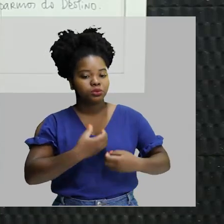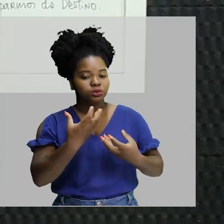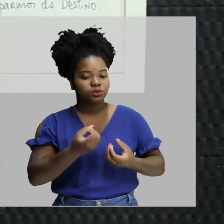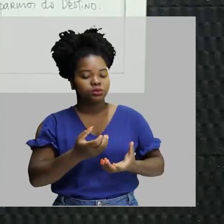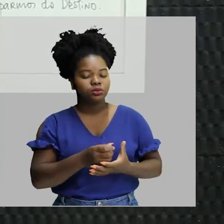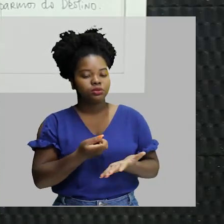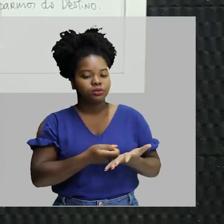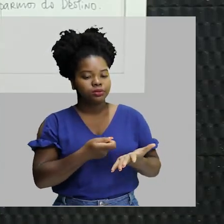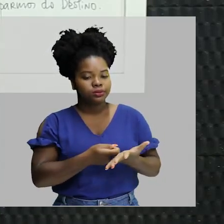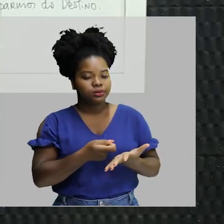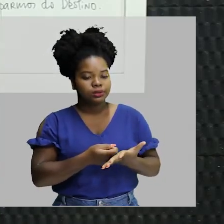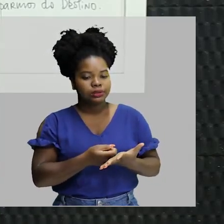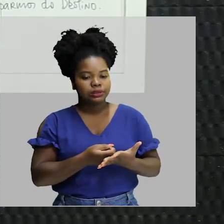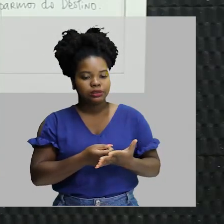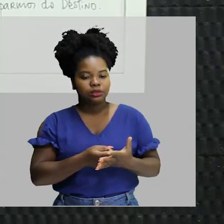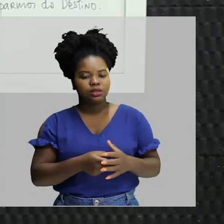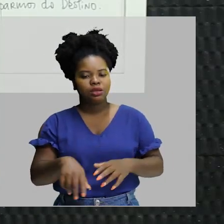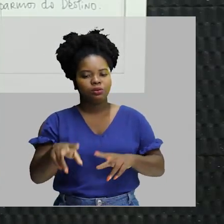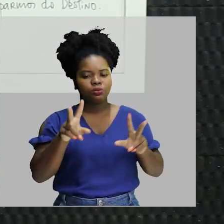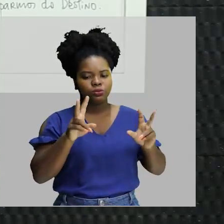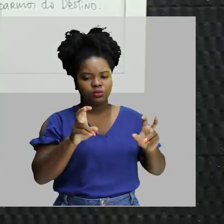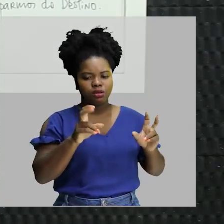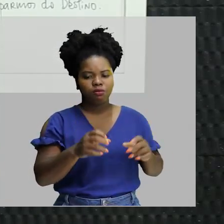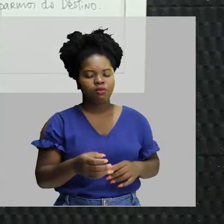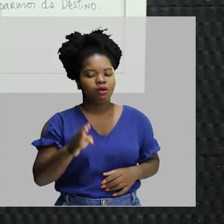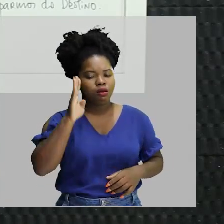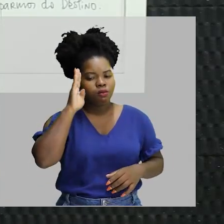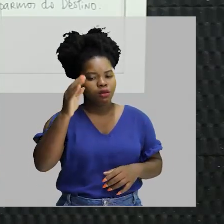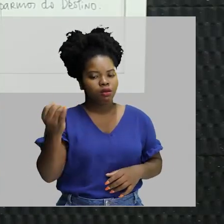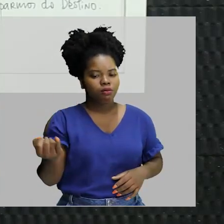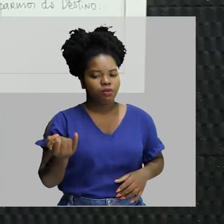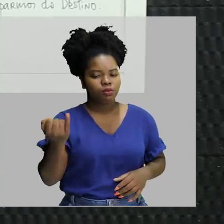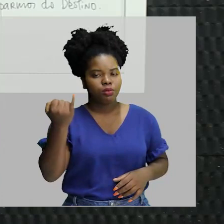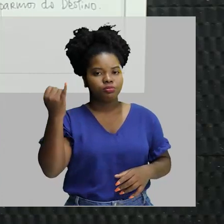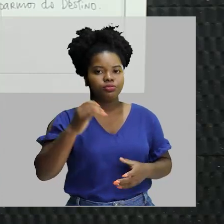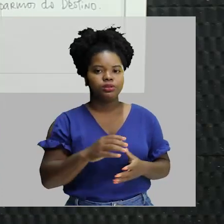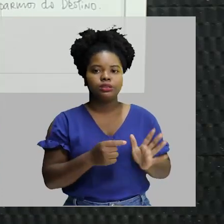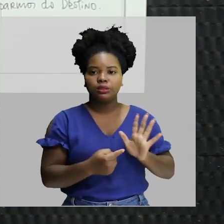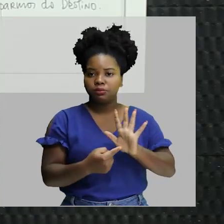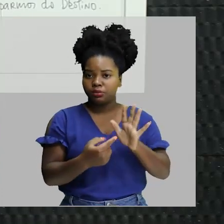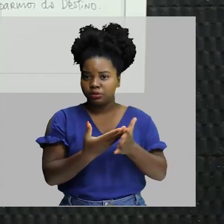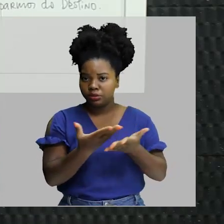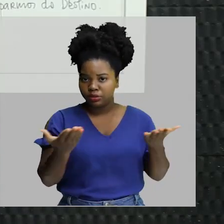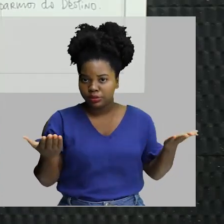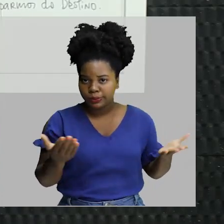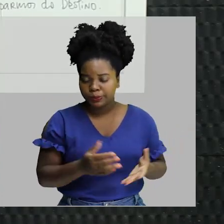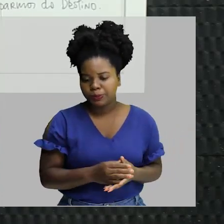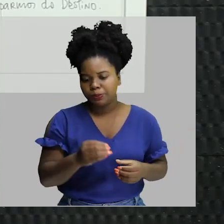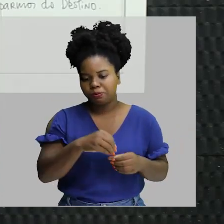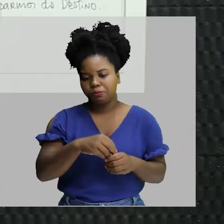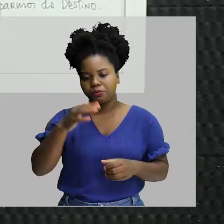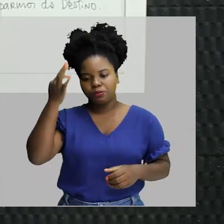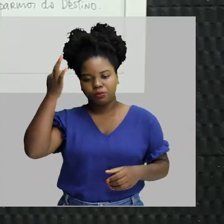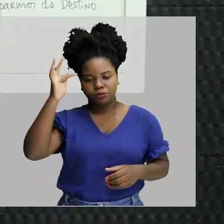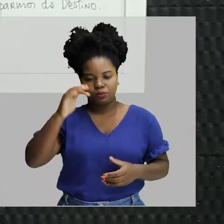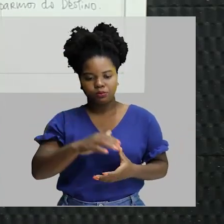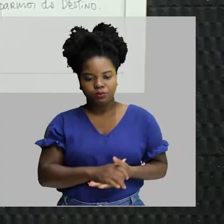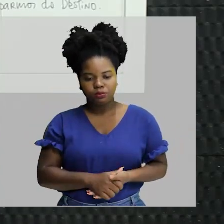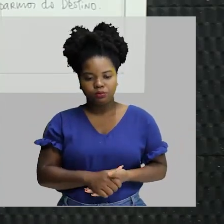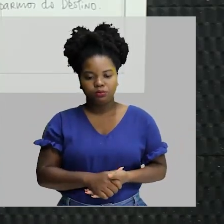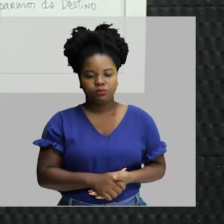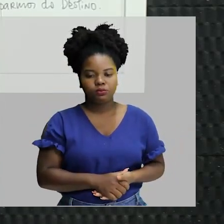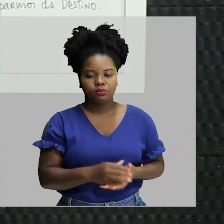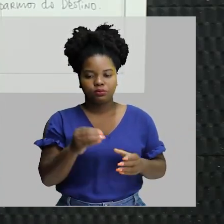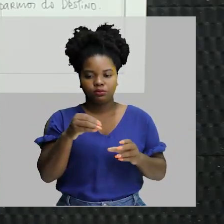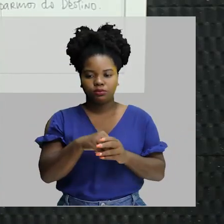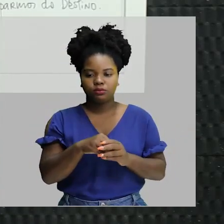Então, o determinismo é um tema fundamental, é um tema importante, que se apresenta muito dentro da filosofia, que vem